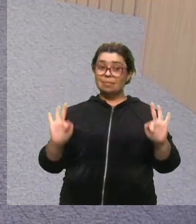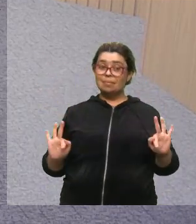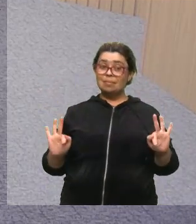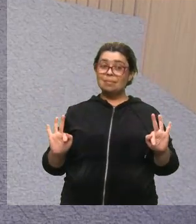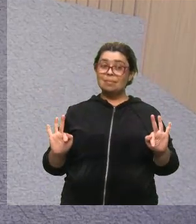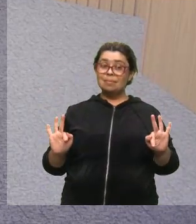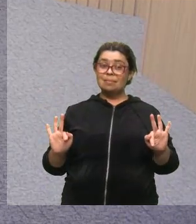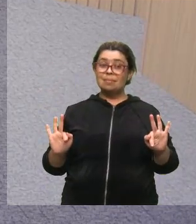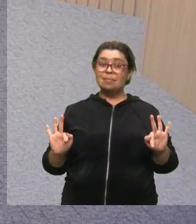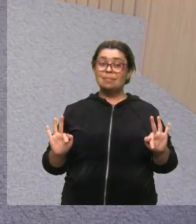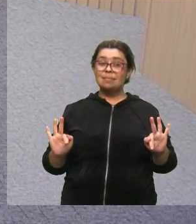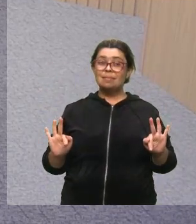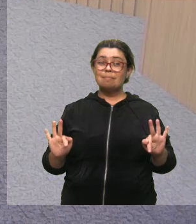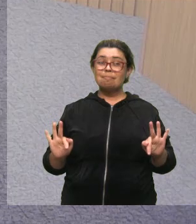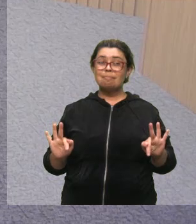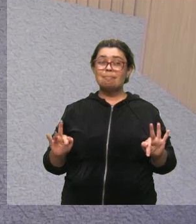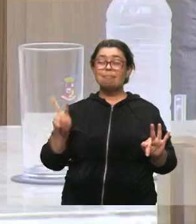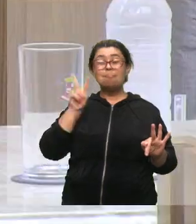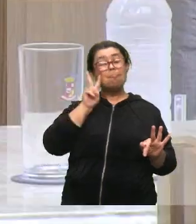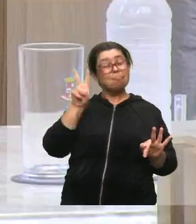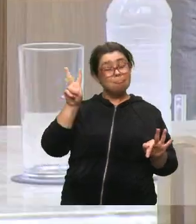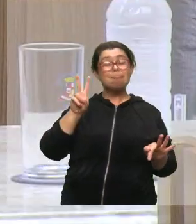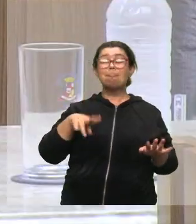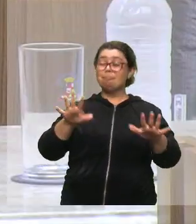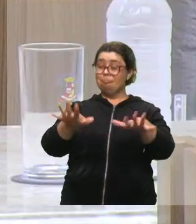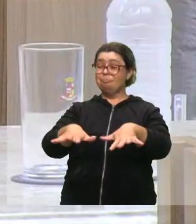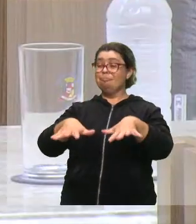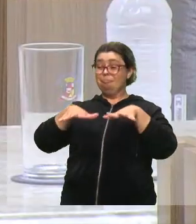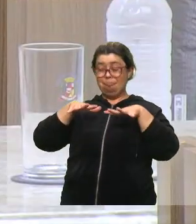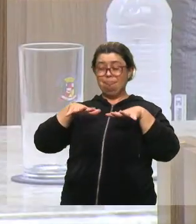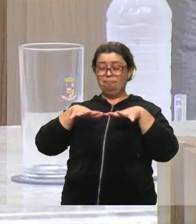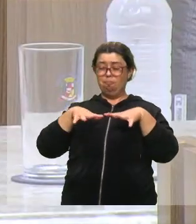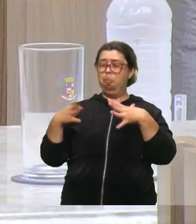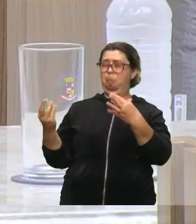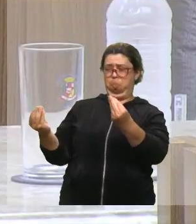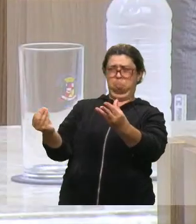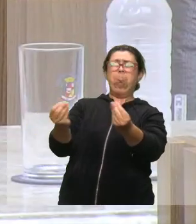feliz mesmo, de ver essa plenária cheia,